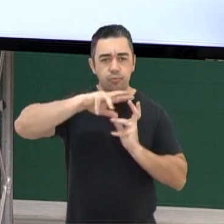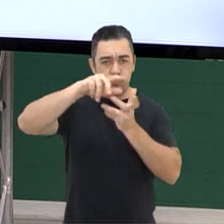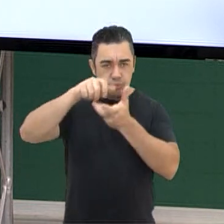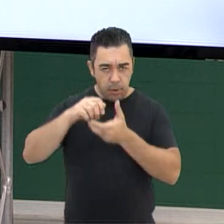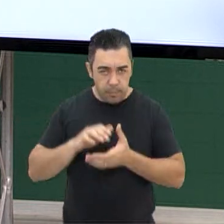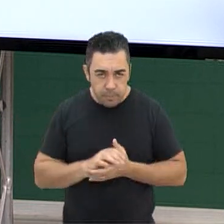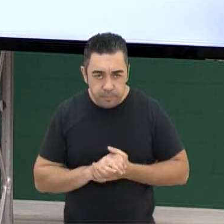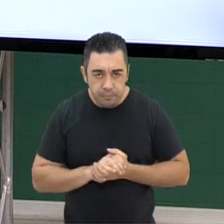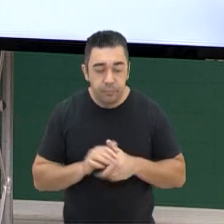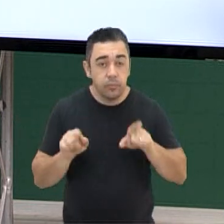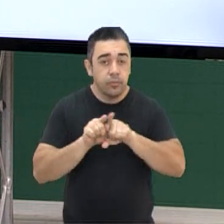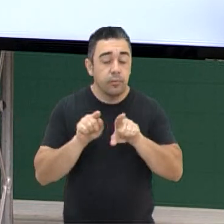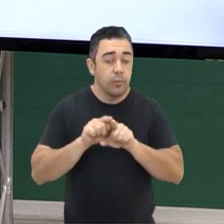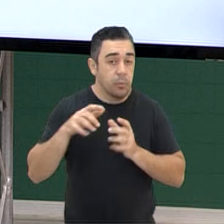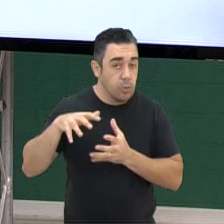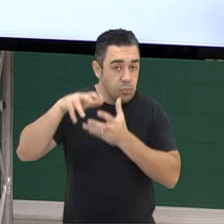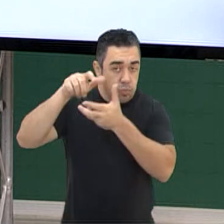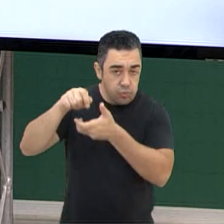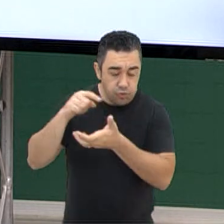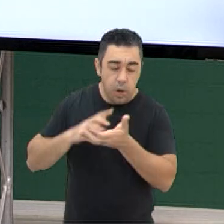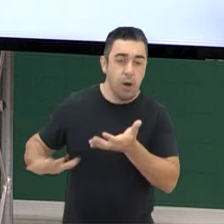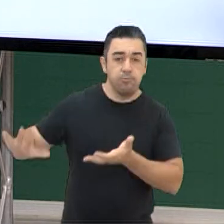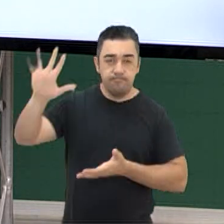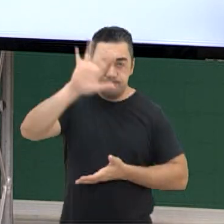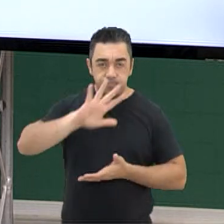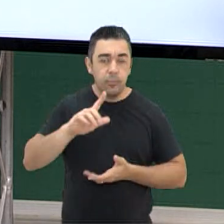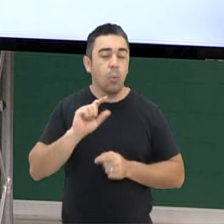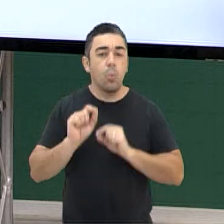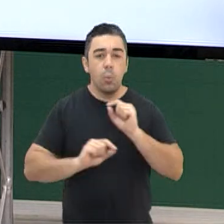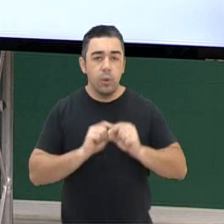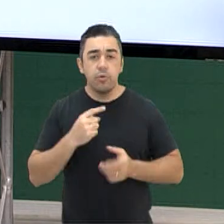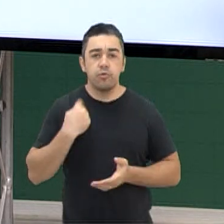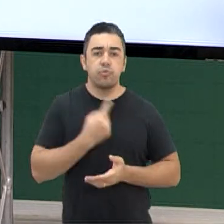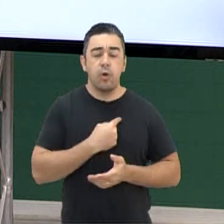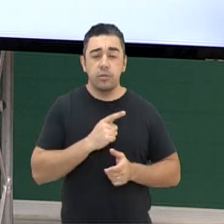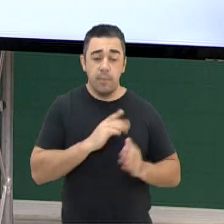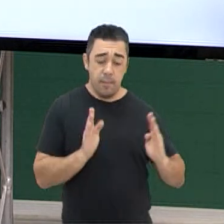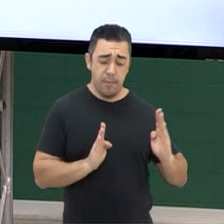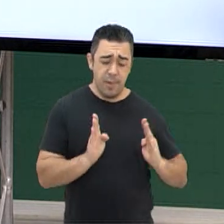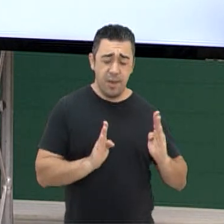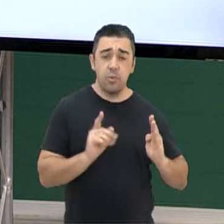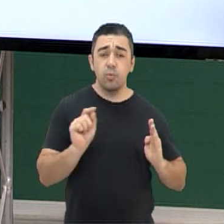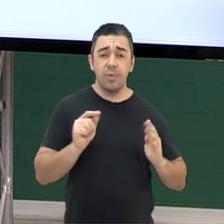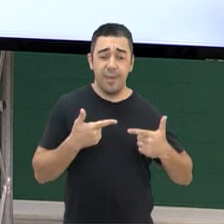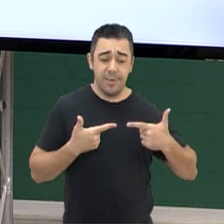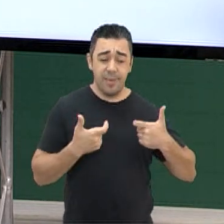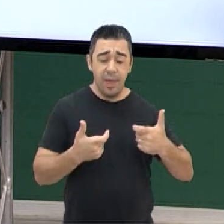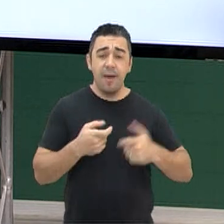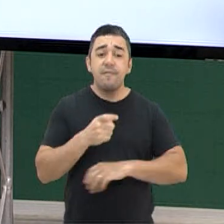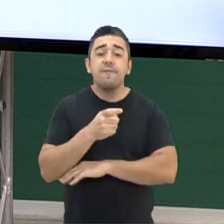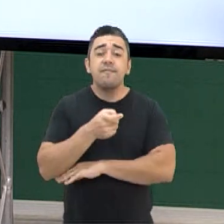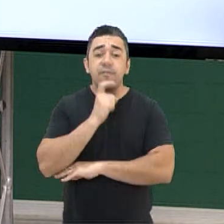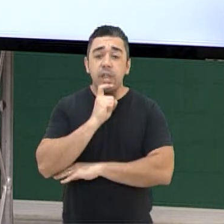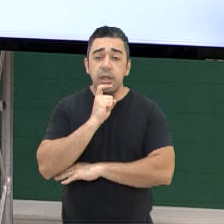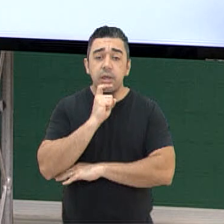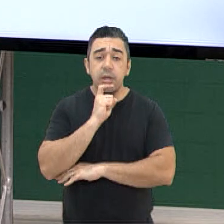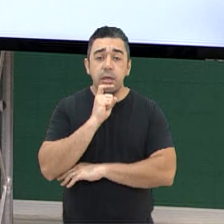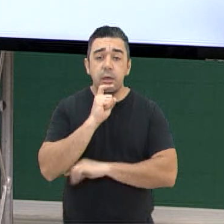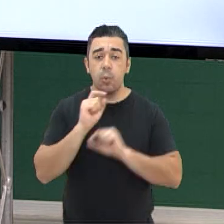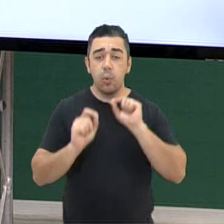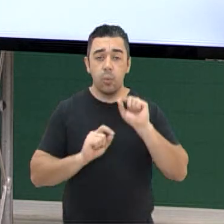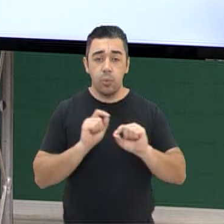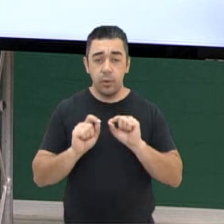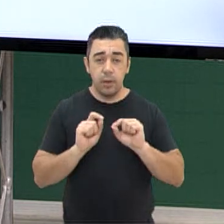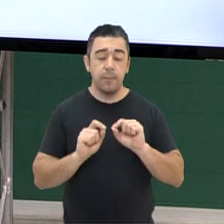lembrar ainda que no cenário mundial passávamos por um período de Guerra Fria, então um conflito não